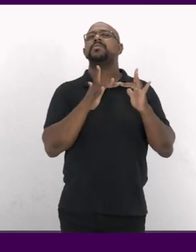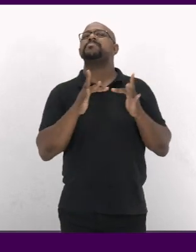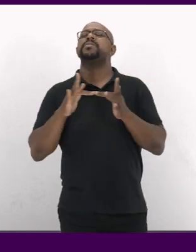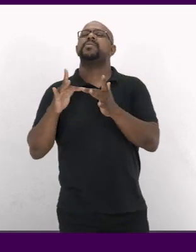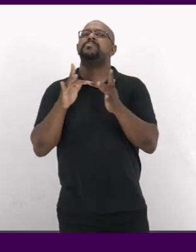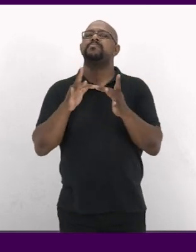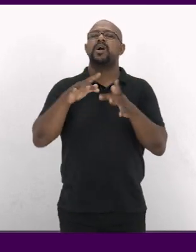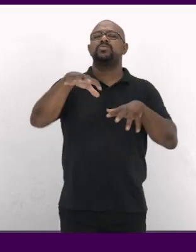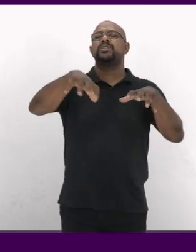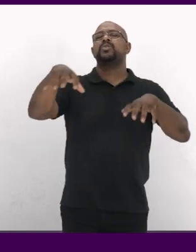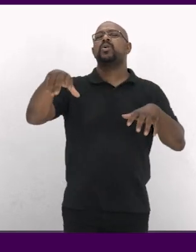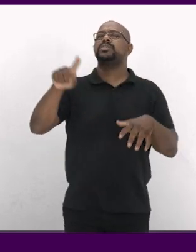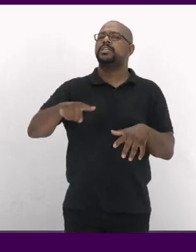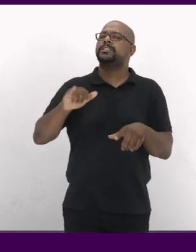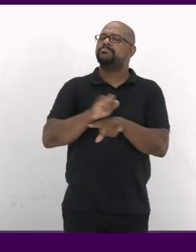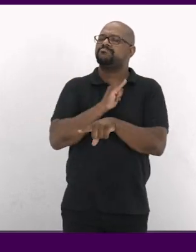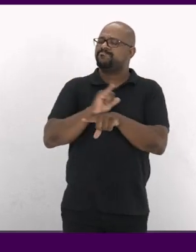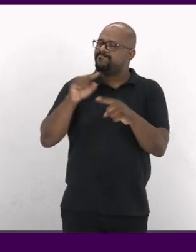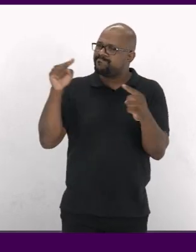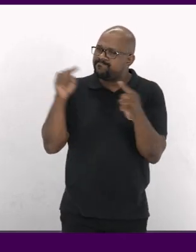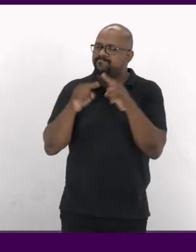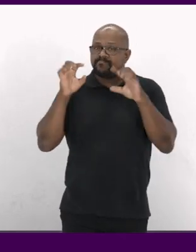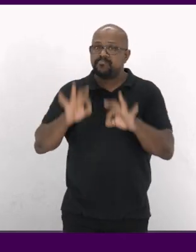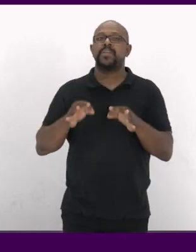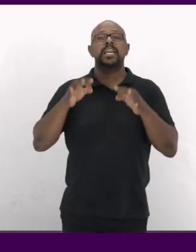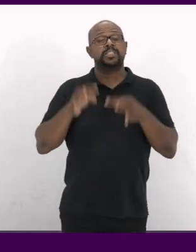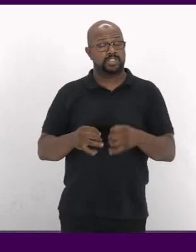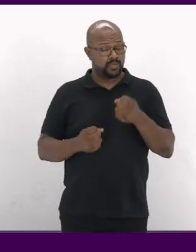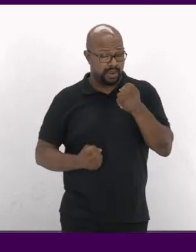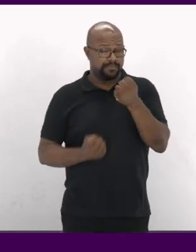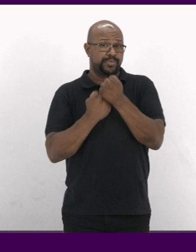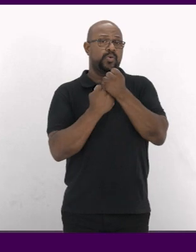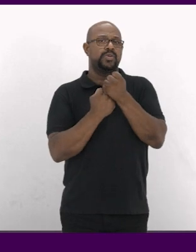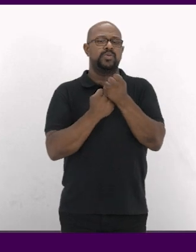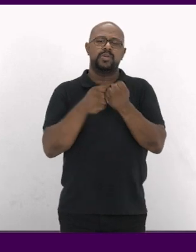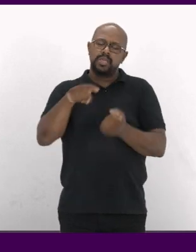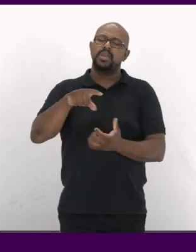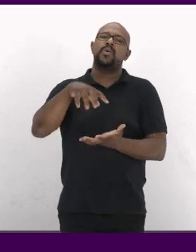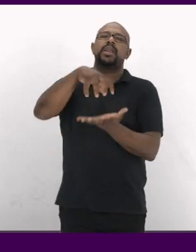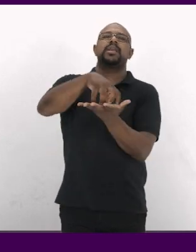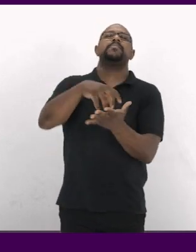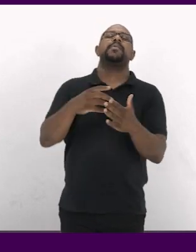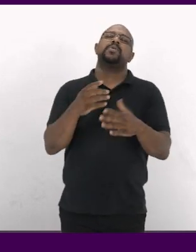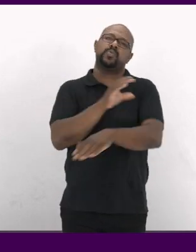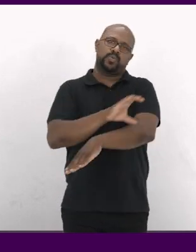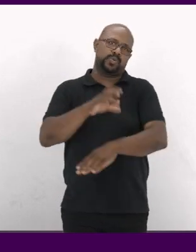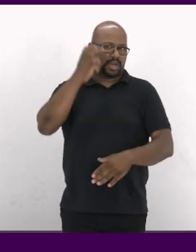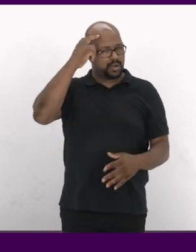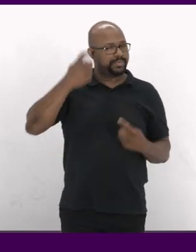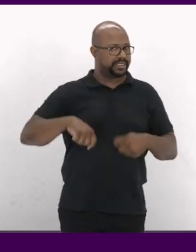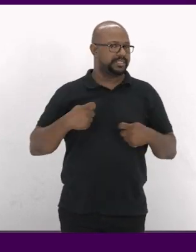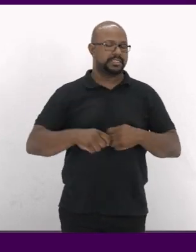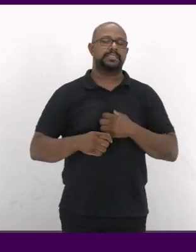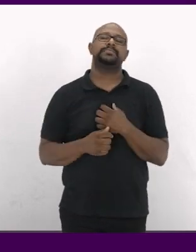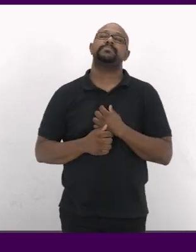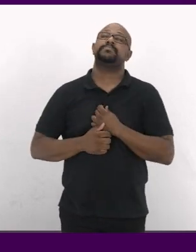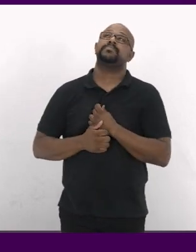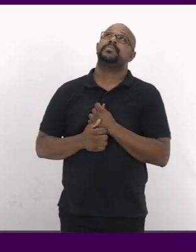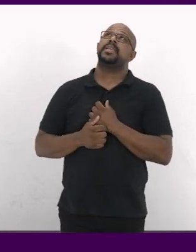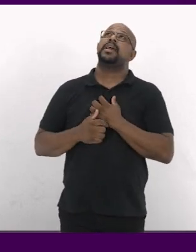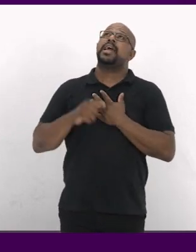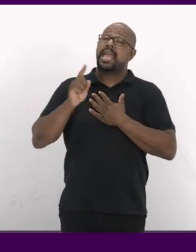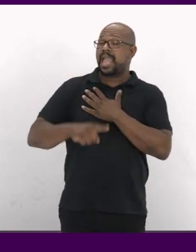de interlocução com setores que sejam estratégicos para garantir o apoio que o equipamento cultural precisa.